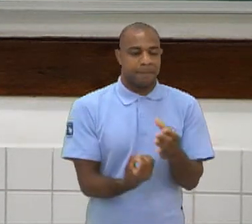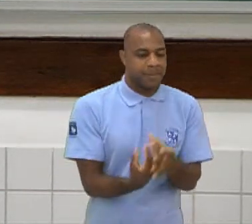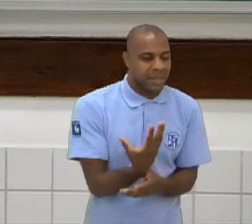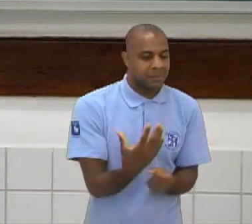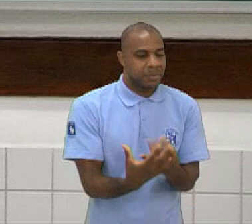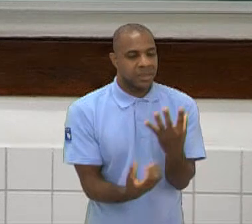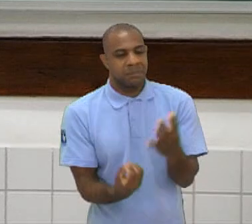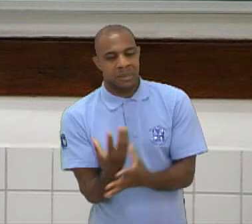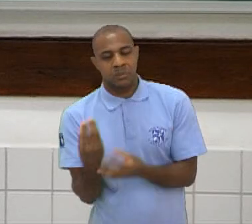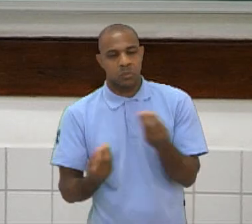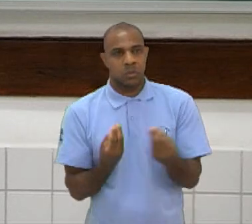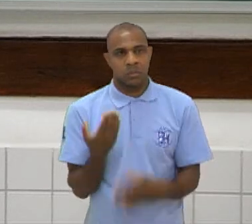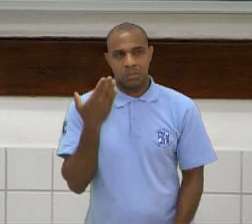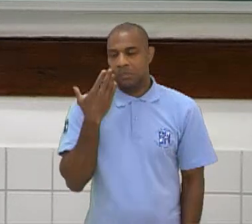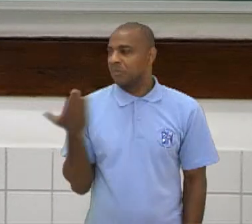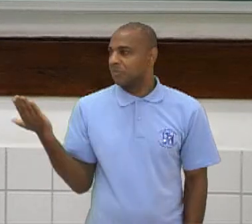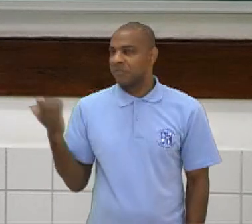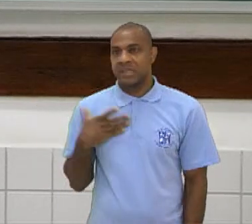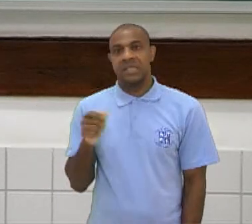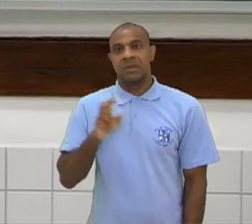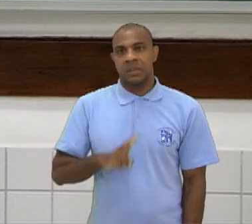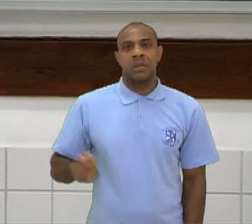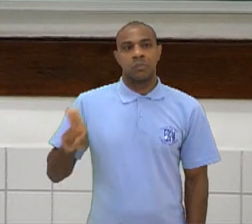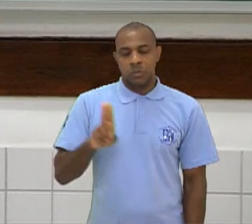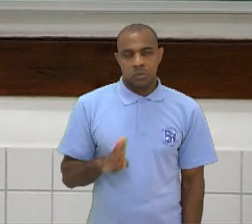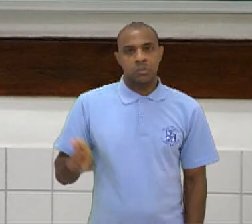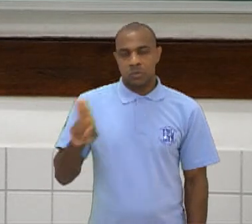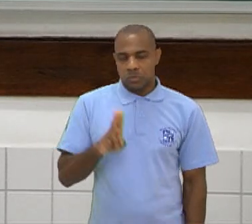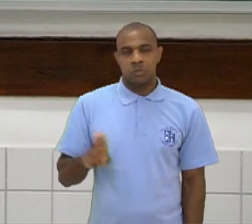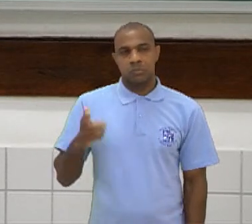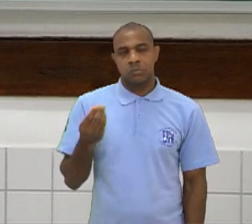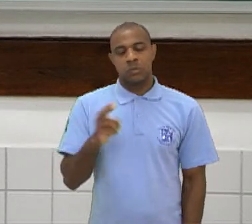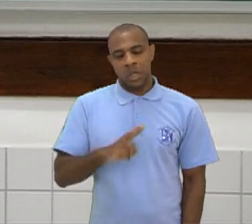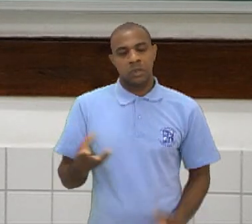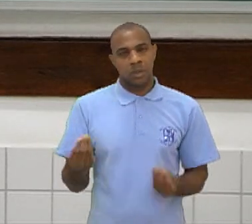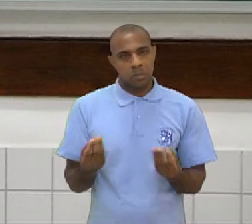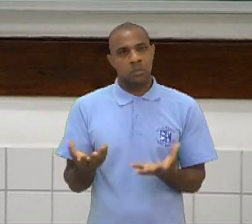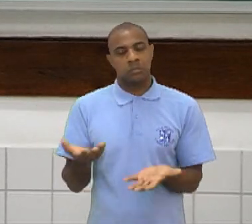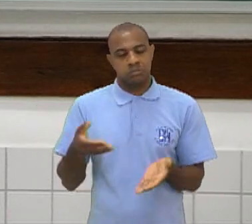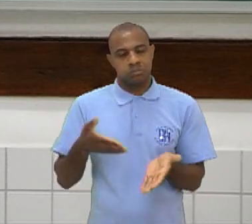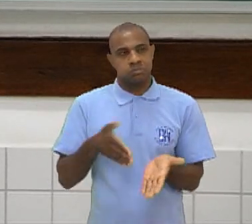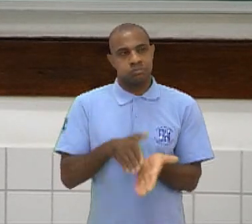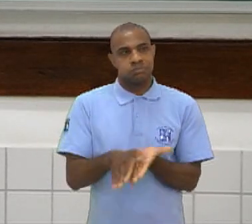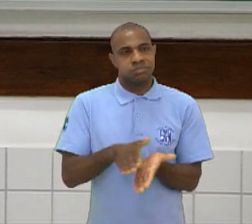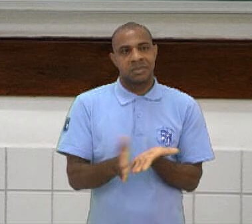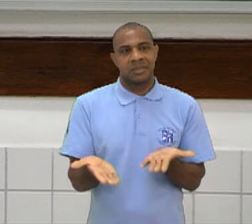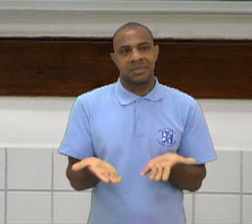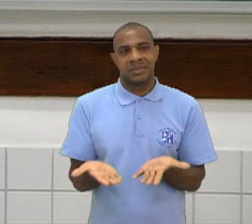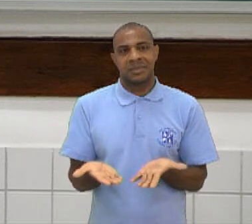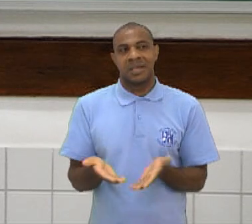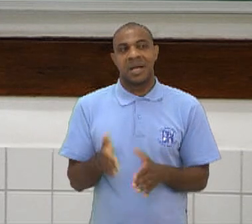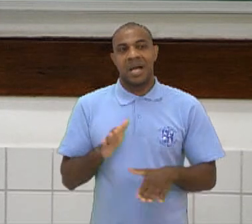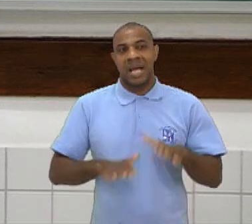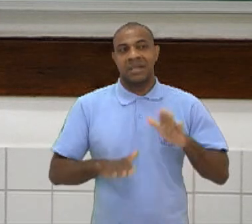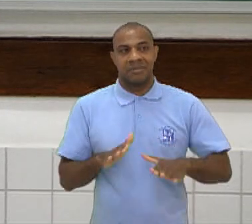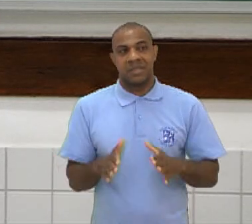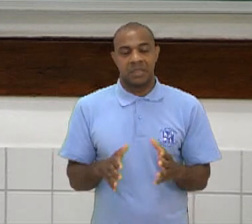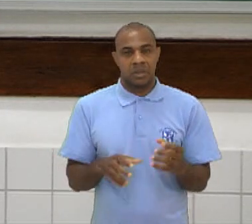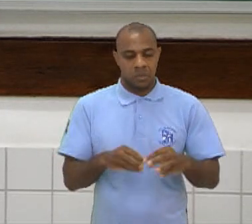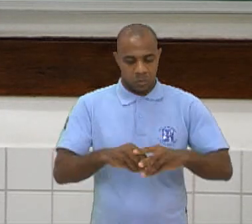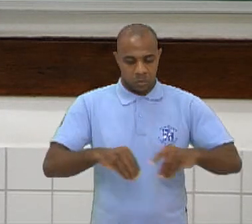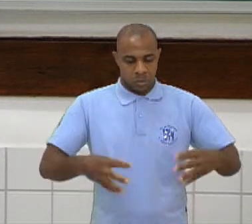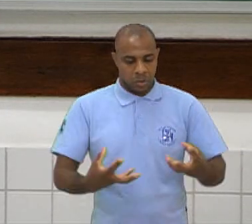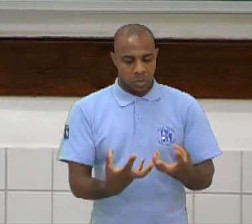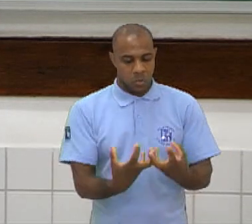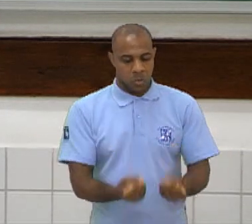ganho. Mas daí começa a colocar muito fertilizante no solo, muito fertilizante no solo. Boa parte acaba não sendo utilizado e vai